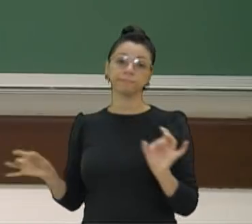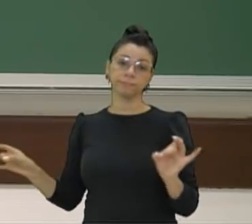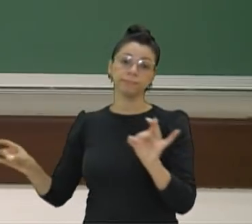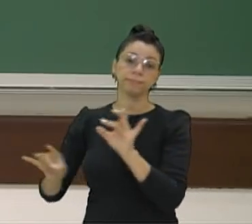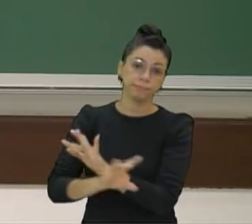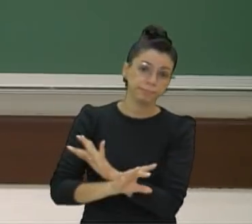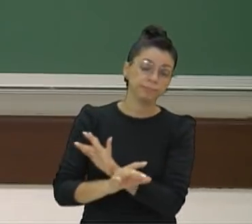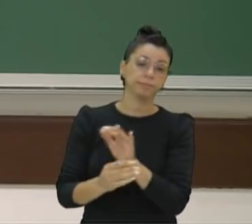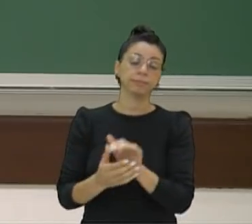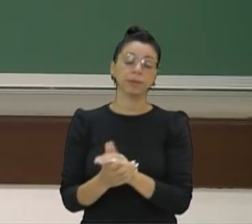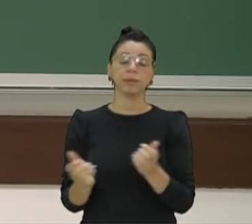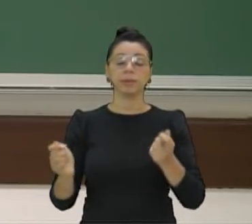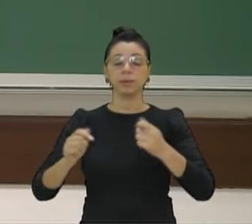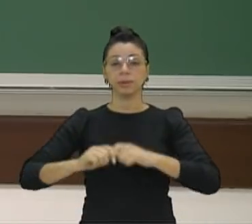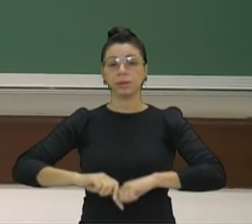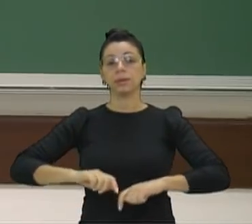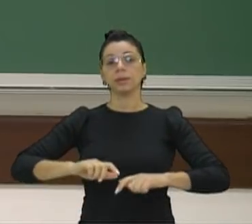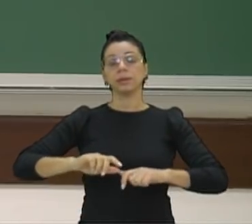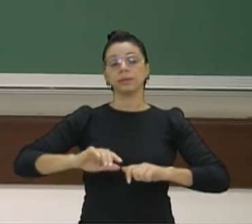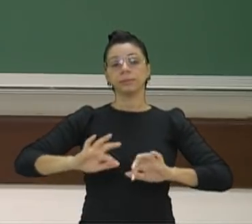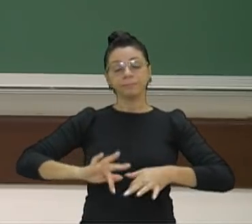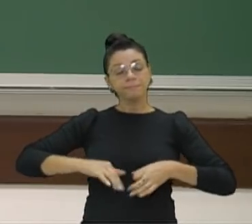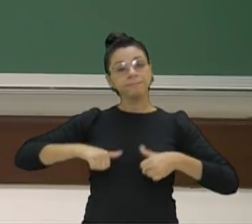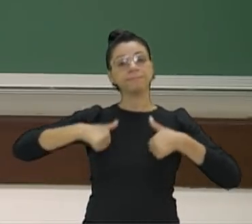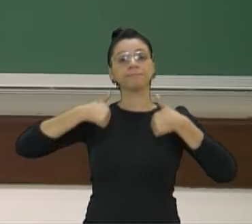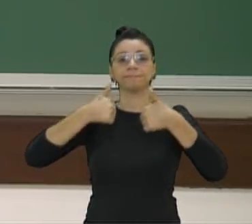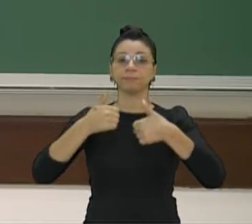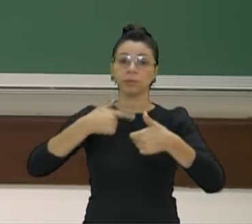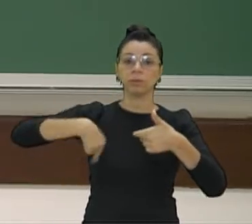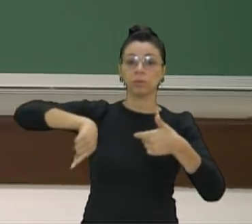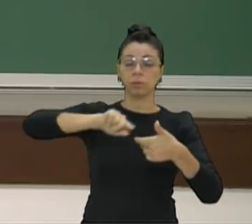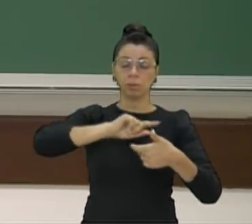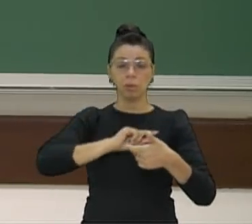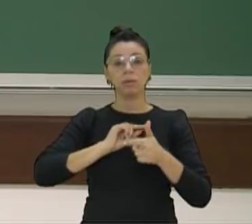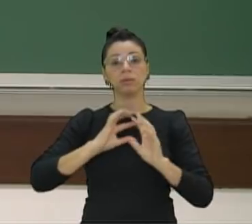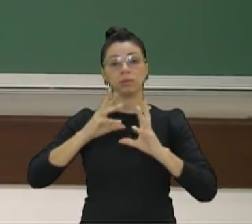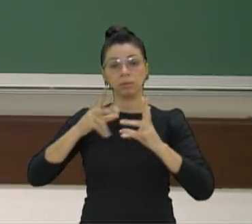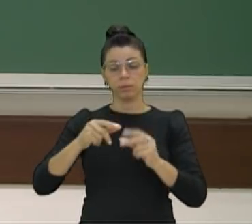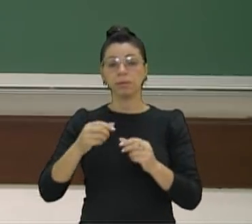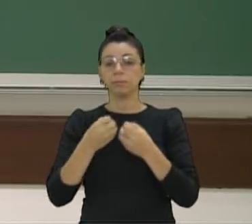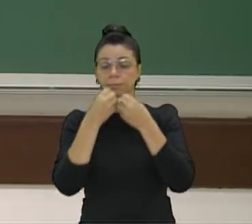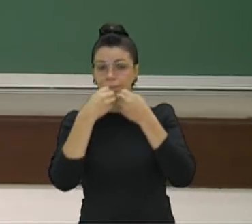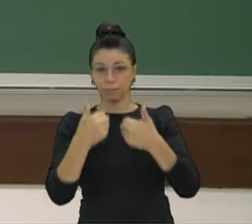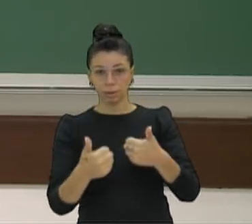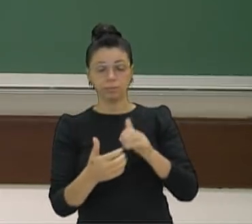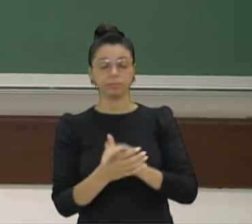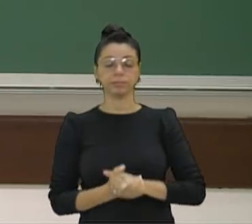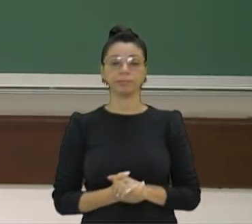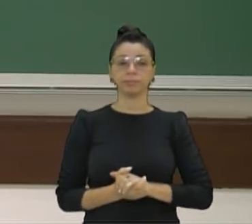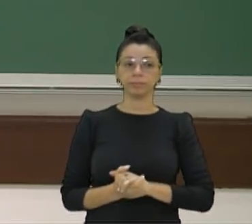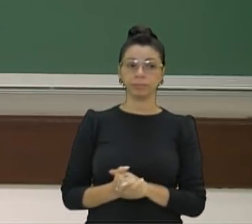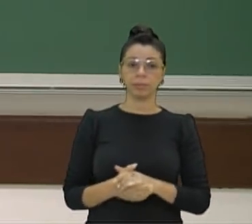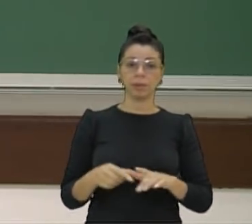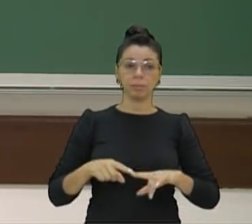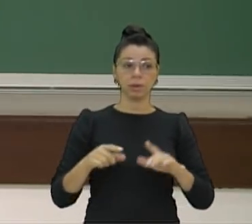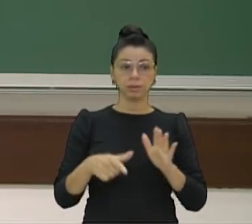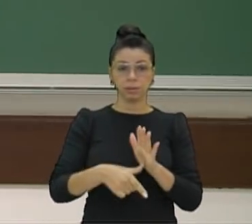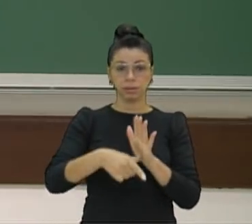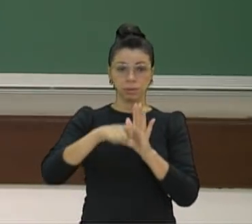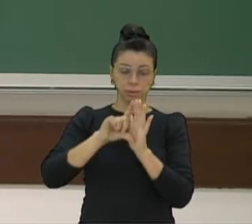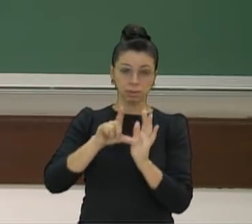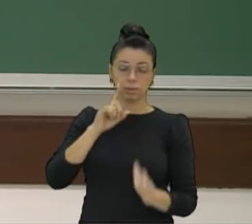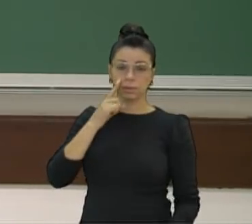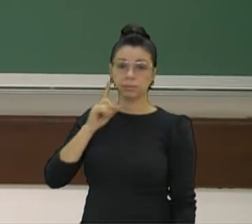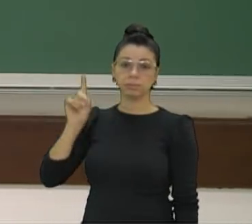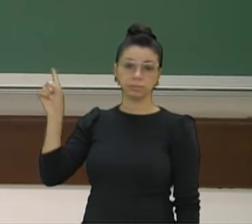gente tenha superado e que estejamos todos bem, tá? Então vamos lá, antes aqui só, olha só a imagem que eu